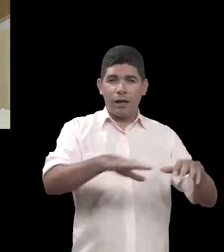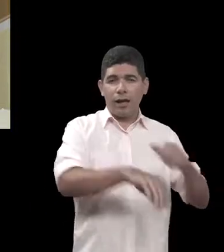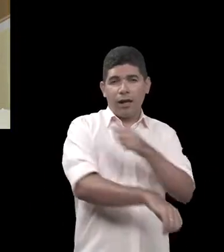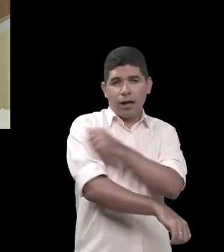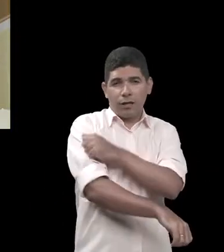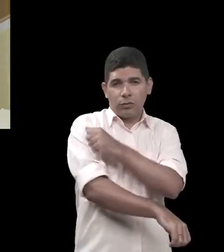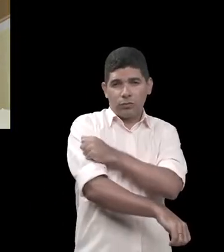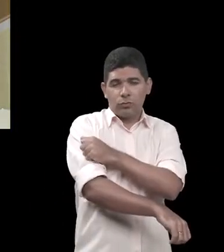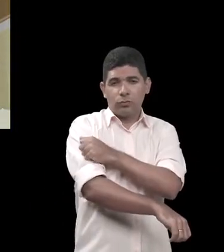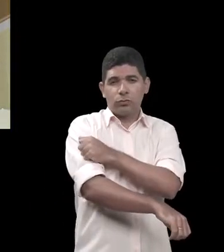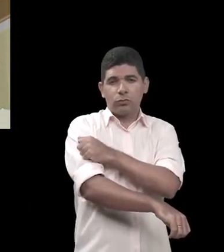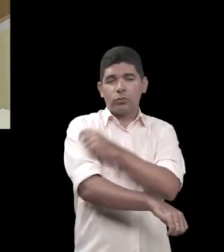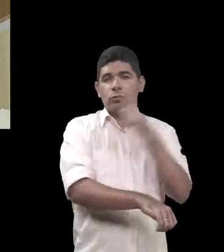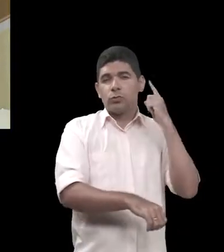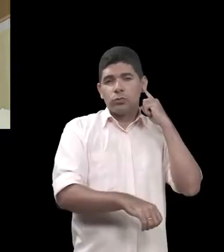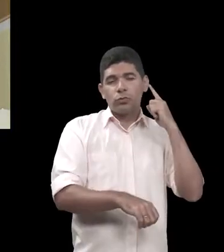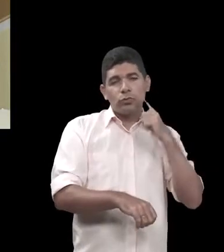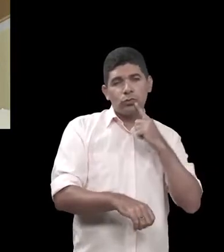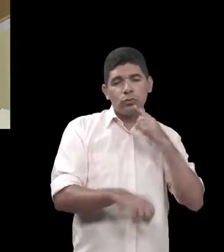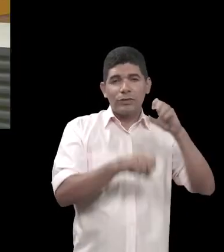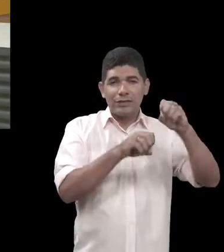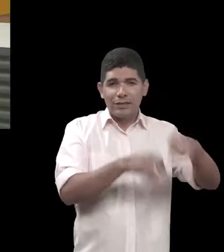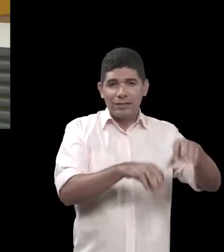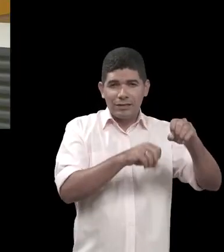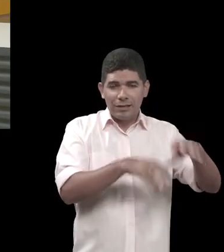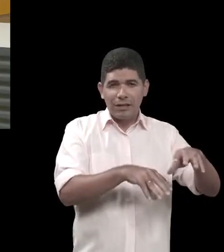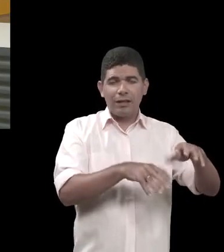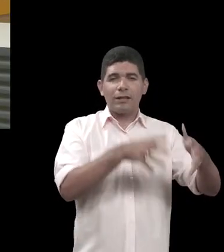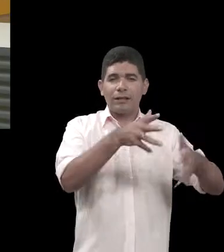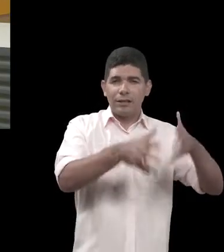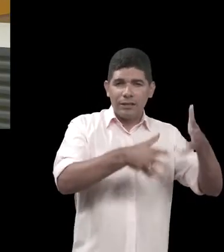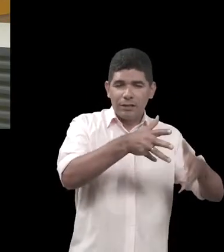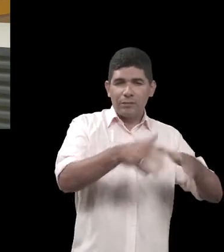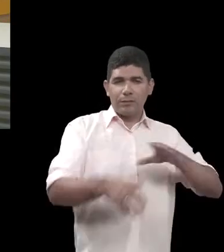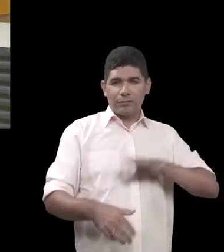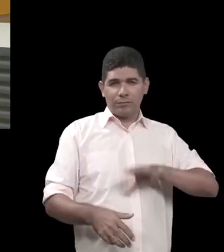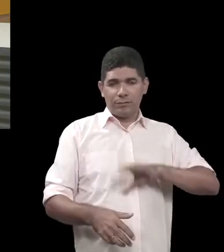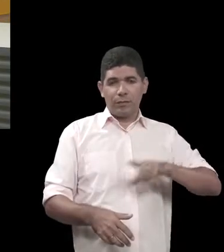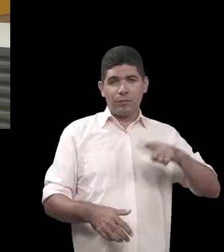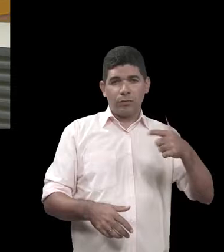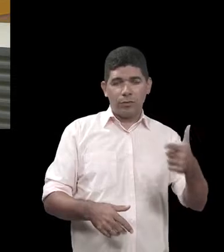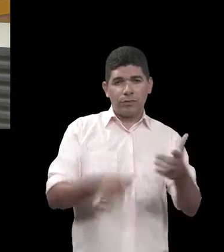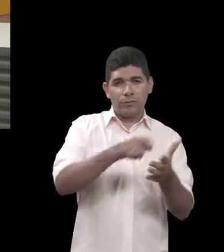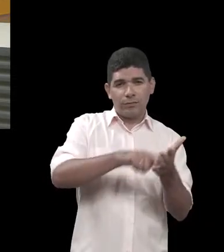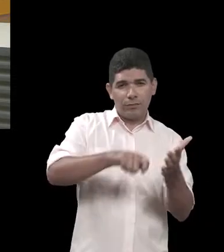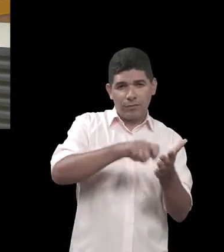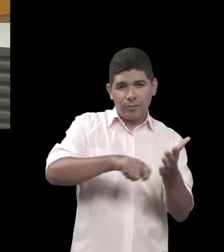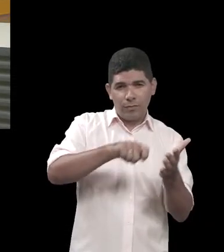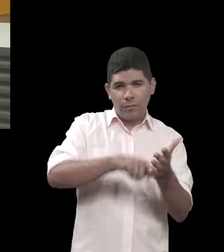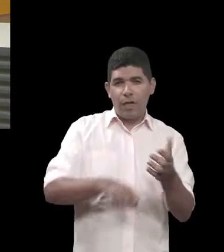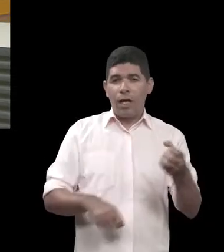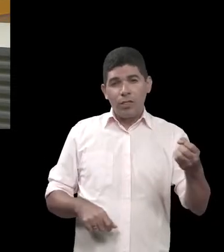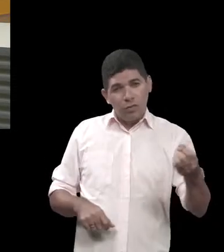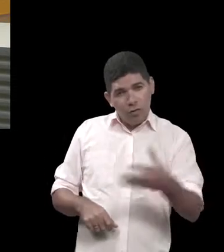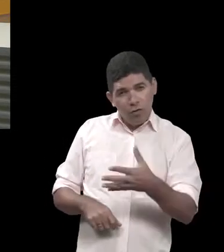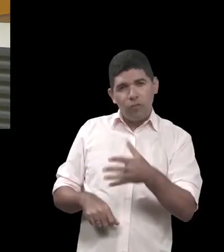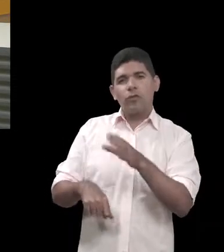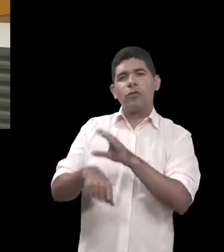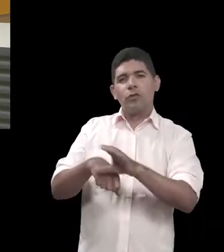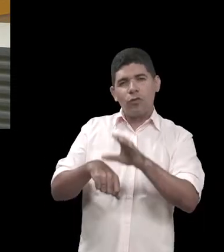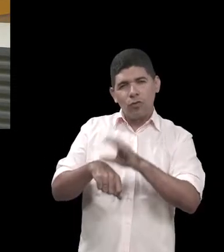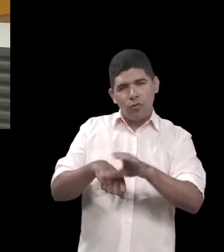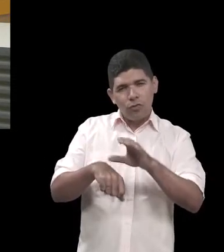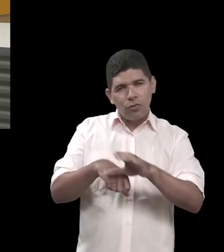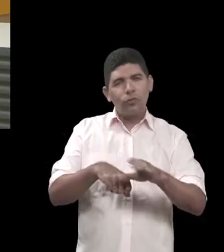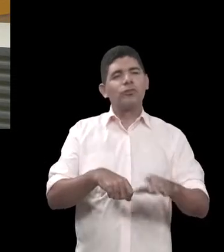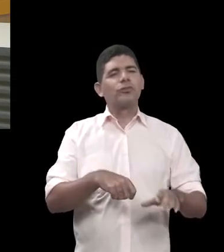Libras e língua portuguesa, na modalidade escrita. Esse é o novo curso, né? Esse é o curso que a UFRN você foi ministra